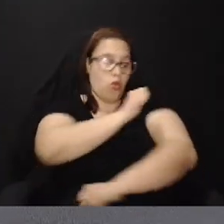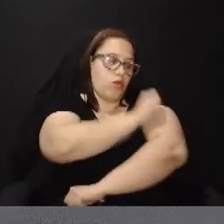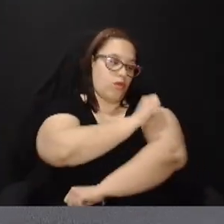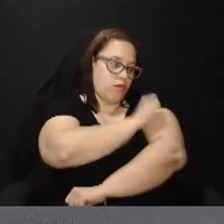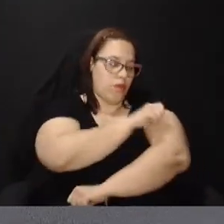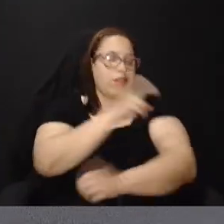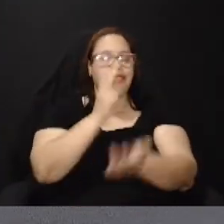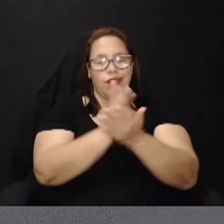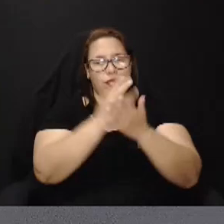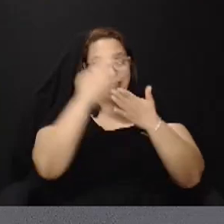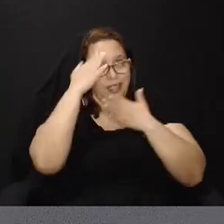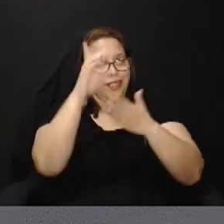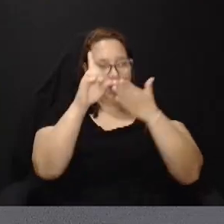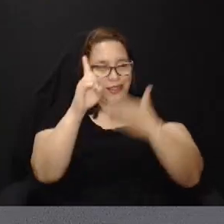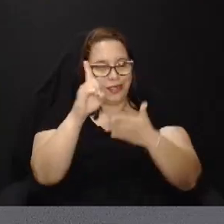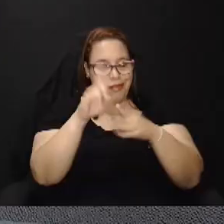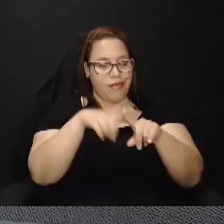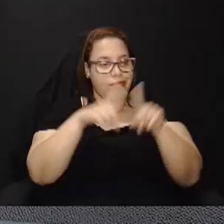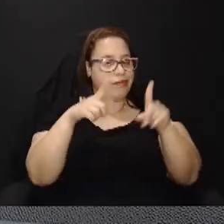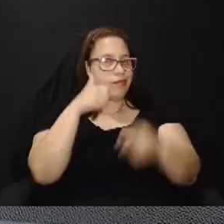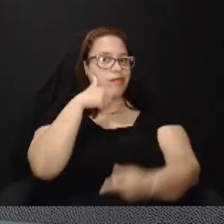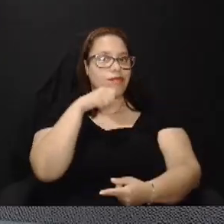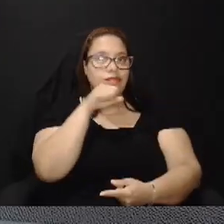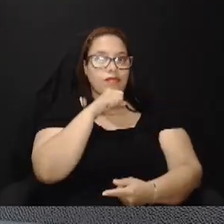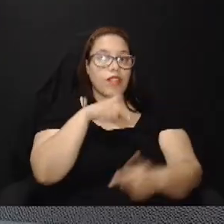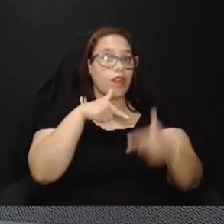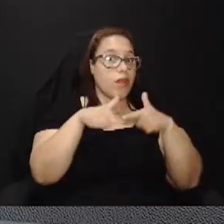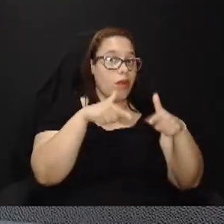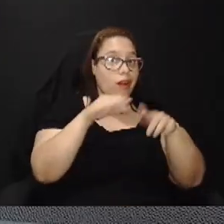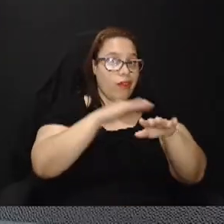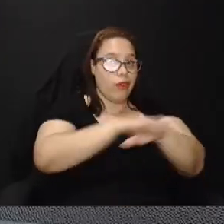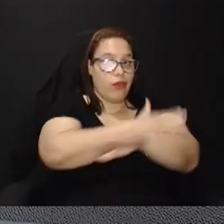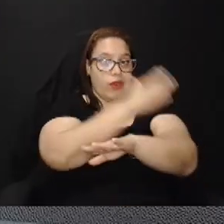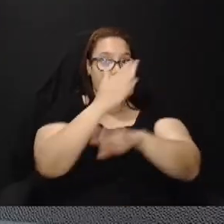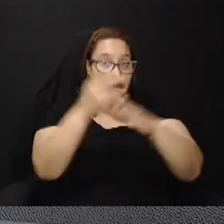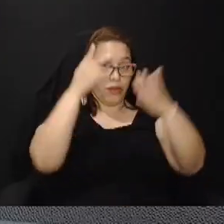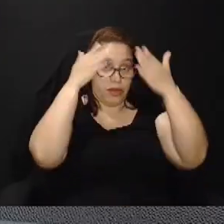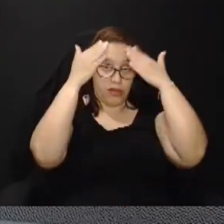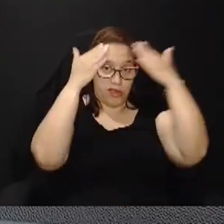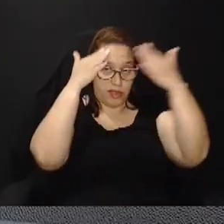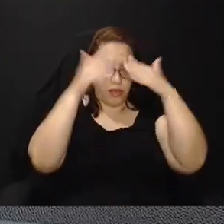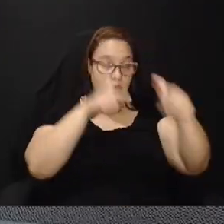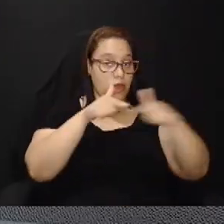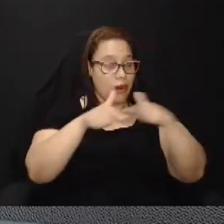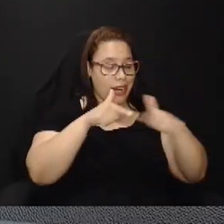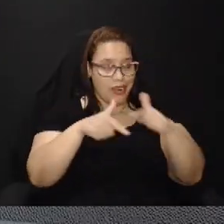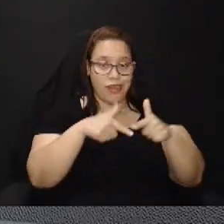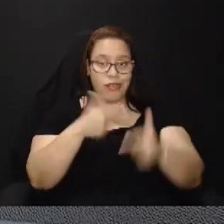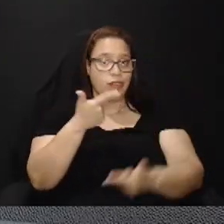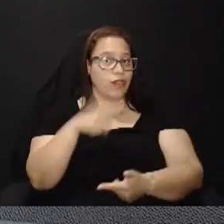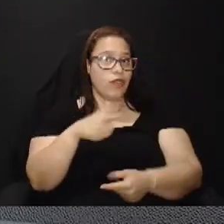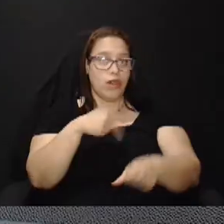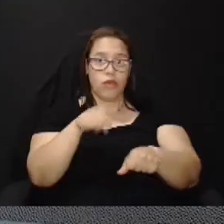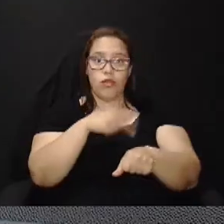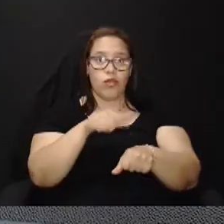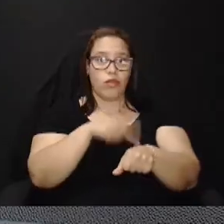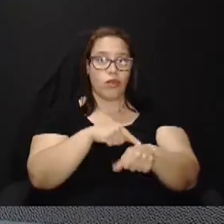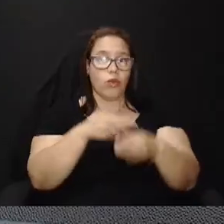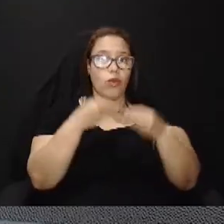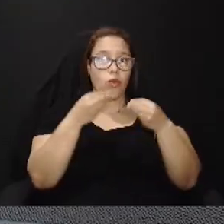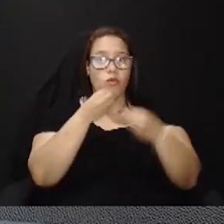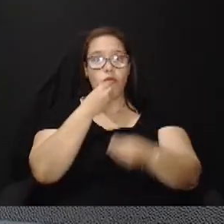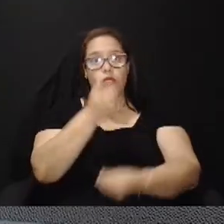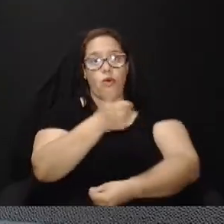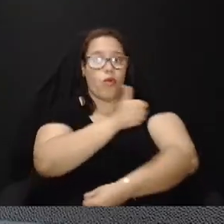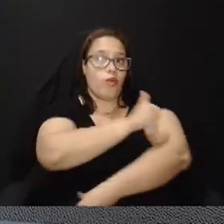Deus. Mas a minha mãe às vezes trabalhava bastante, a psicóloga, meu pai também trabalhava bastante, eles não tinham muito tempo, e como eu era bom aluno, eu também